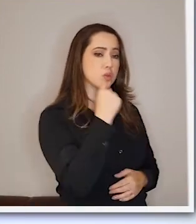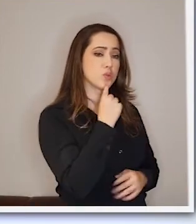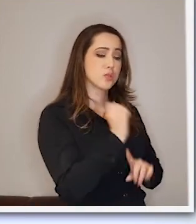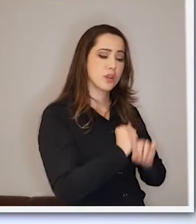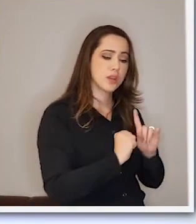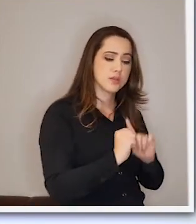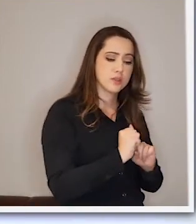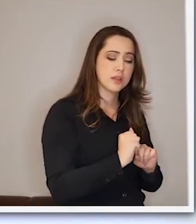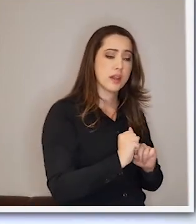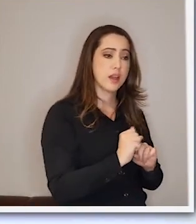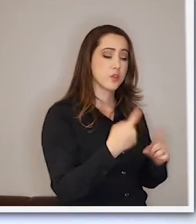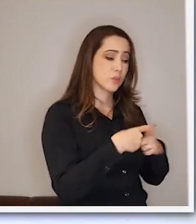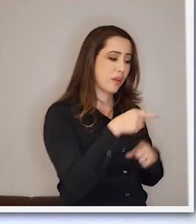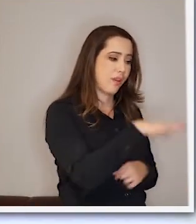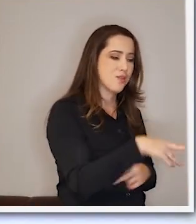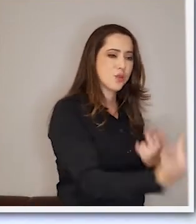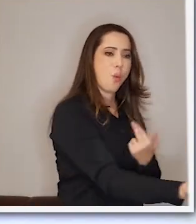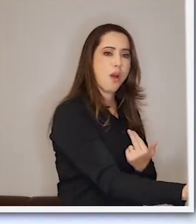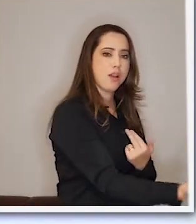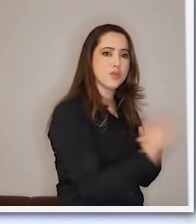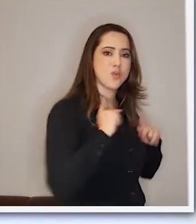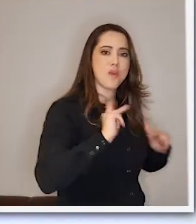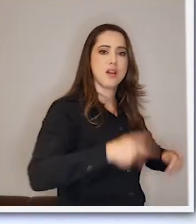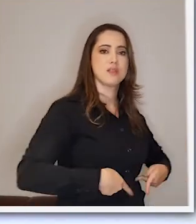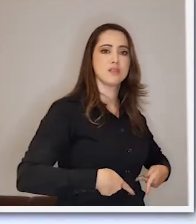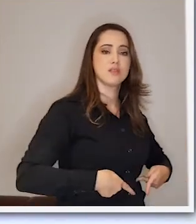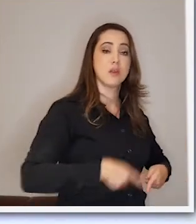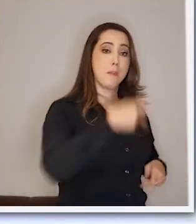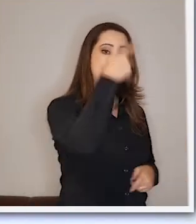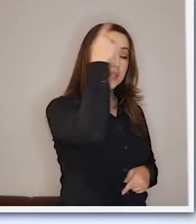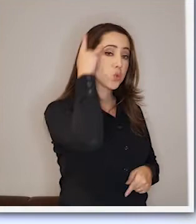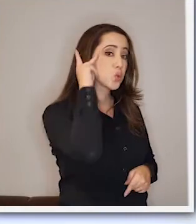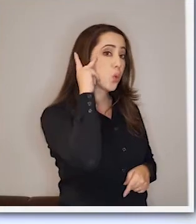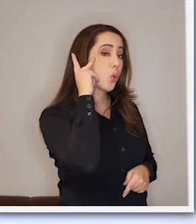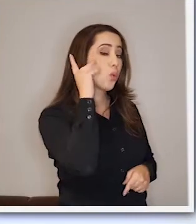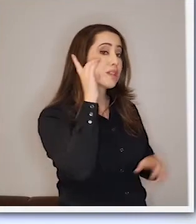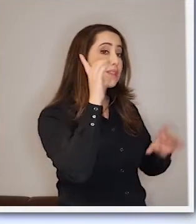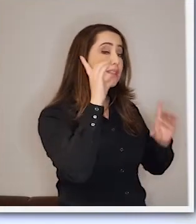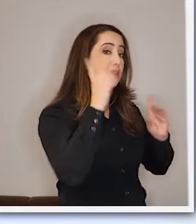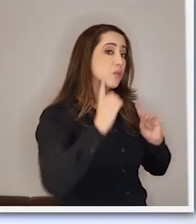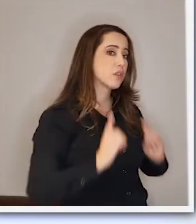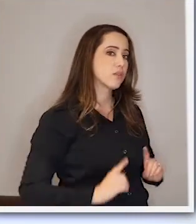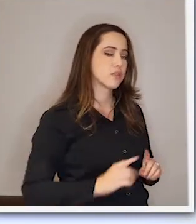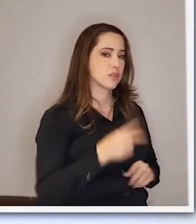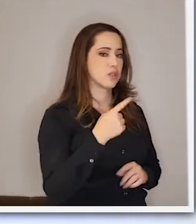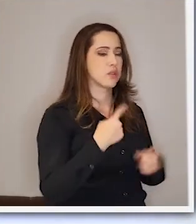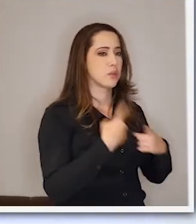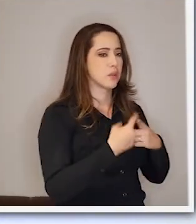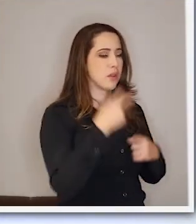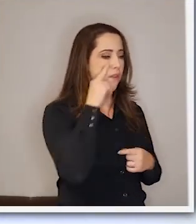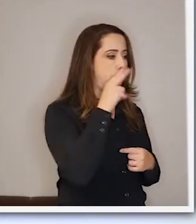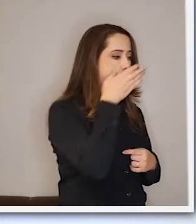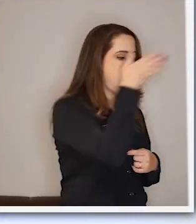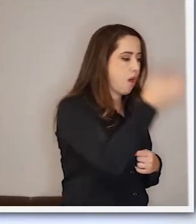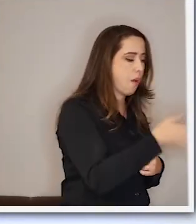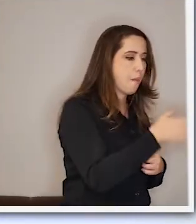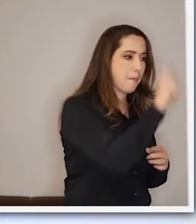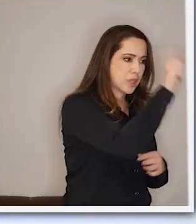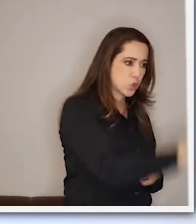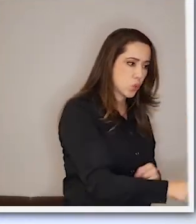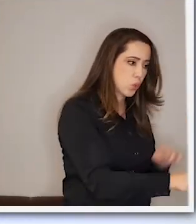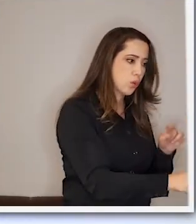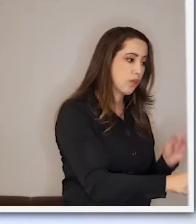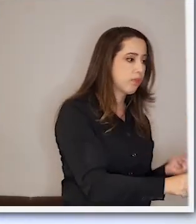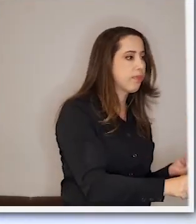da pessoa com deficiência surda na sociedade como gente que são. Por isso a gente já fala pessoas com deficiência, porque